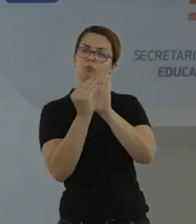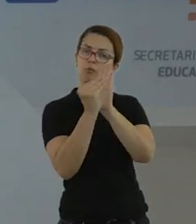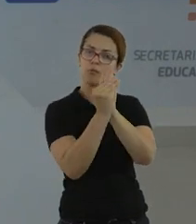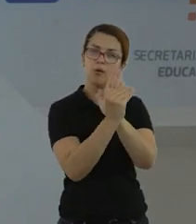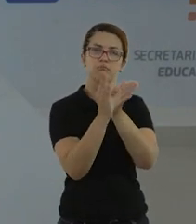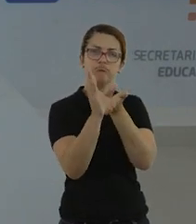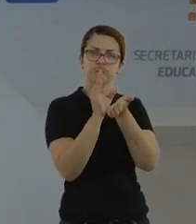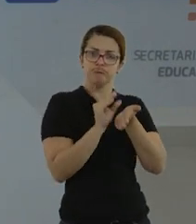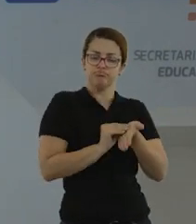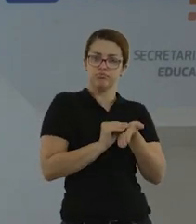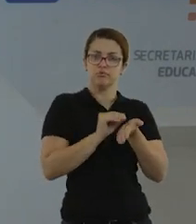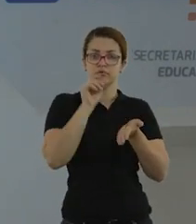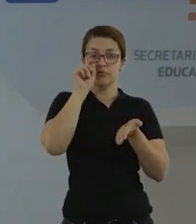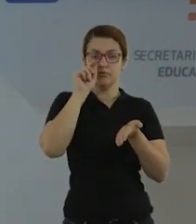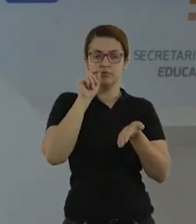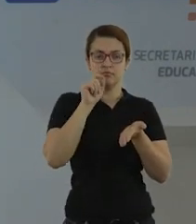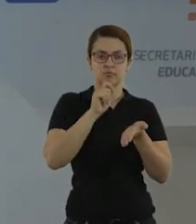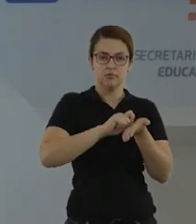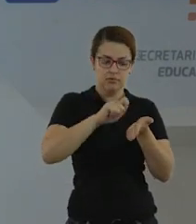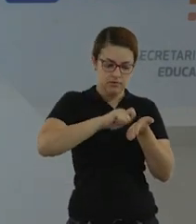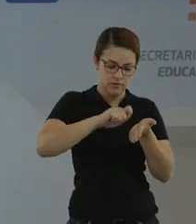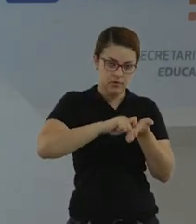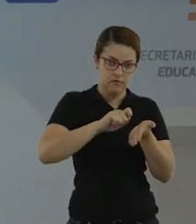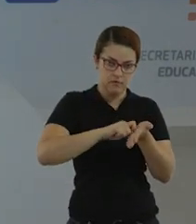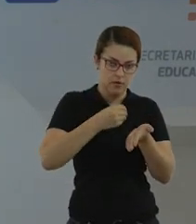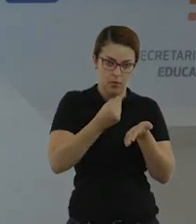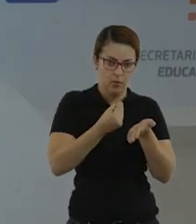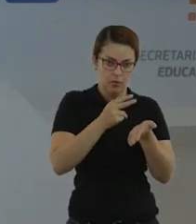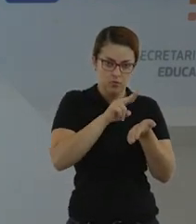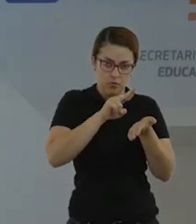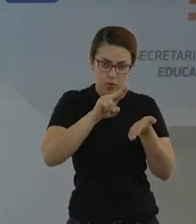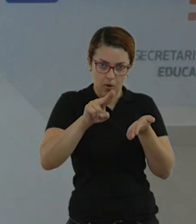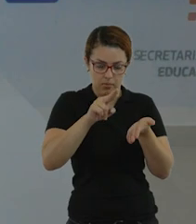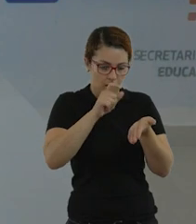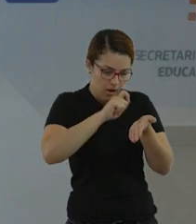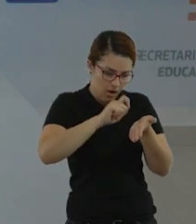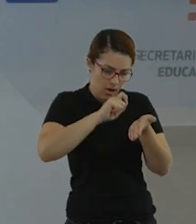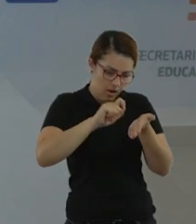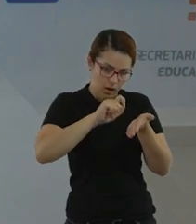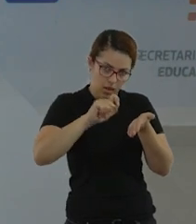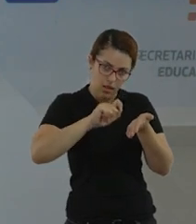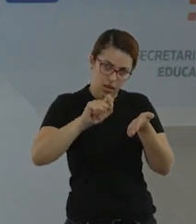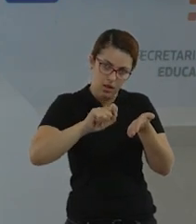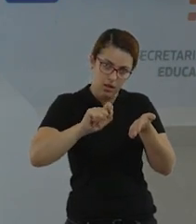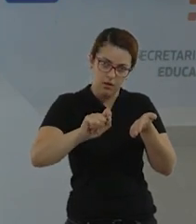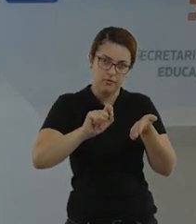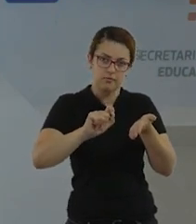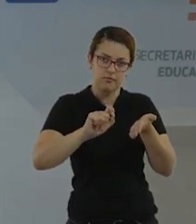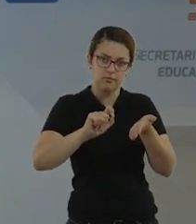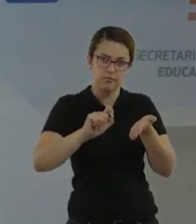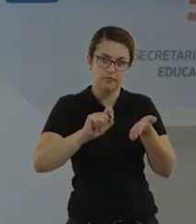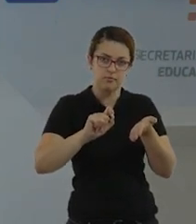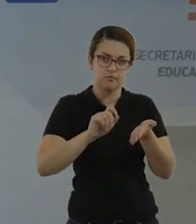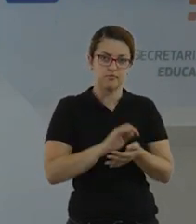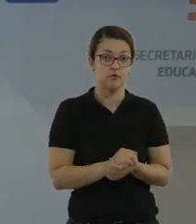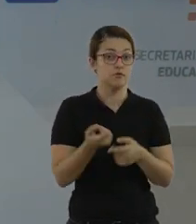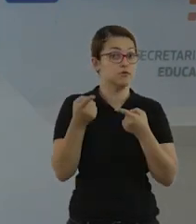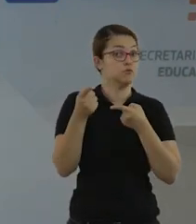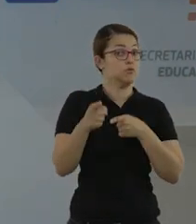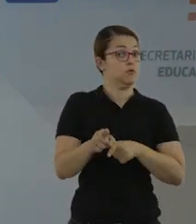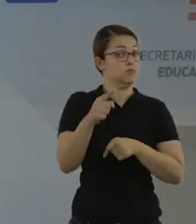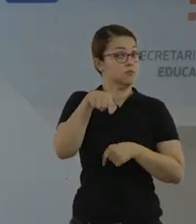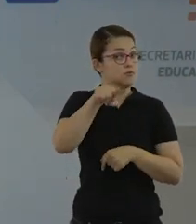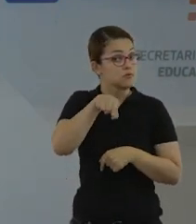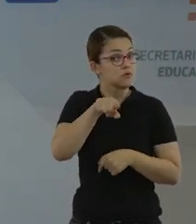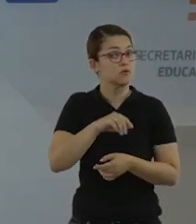vocês formaram. E lá do ladinho, vocês vão escrever por extenso o número que vocês formaram. E aí eu vou deixar um desafio